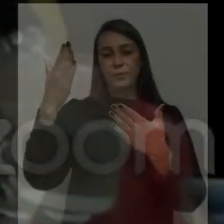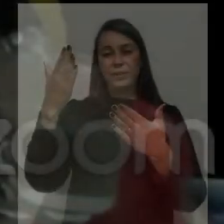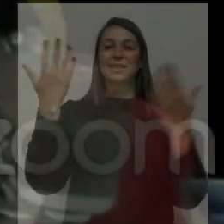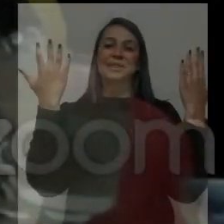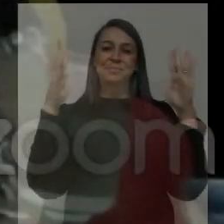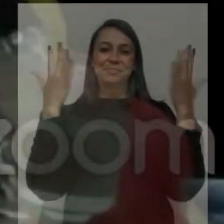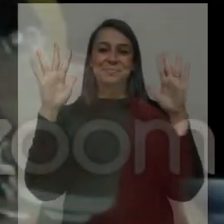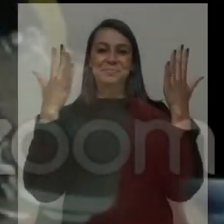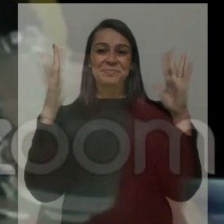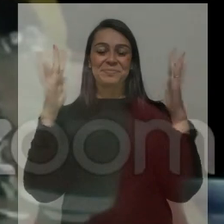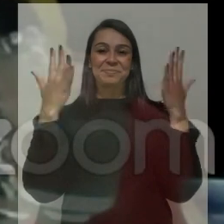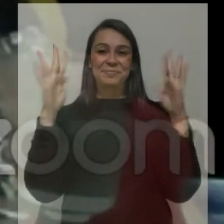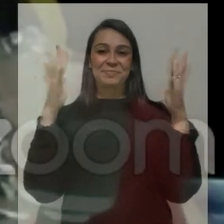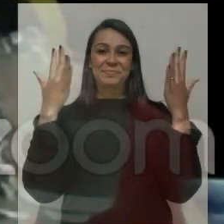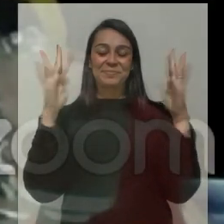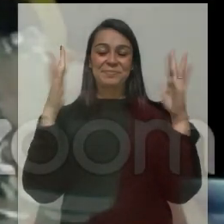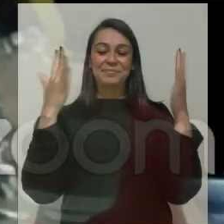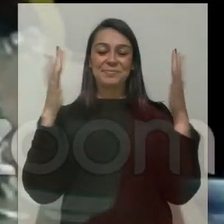Obrigada.